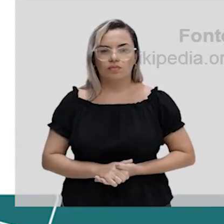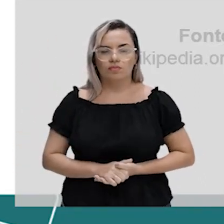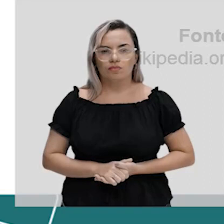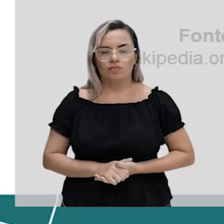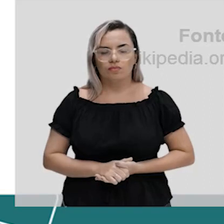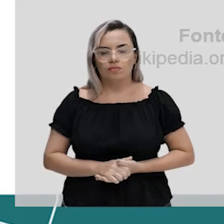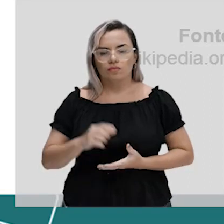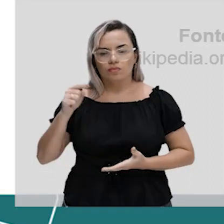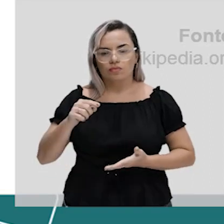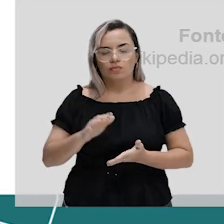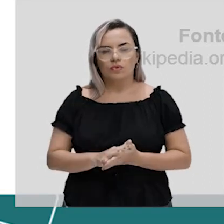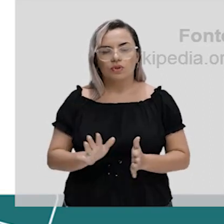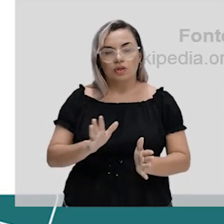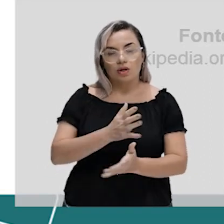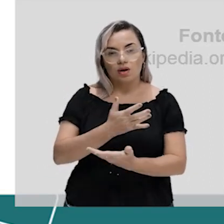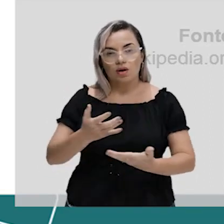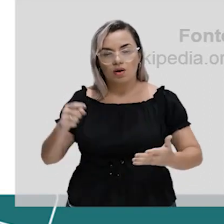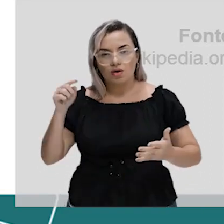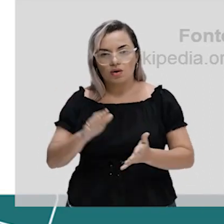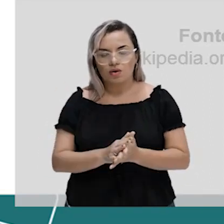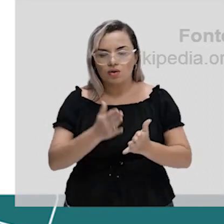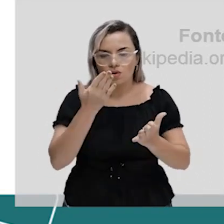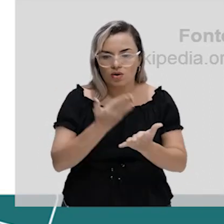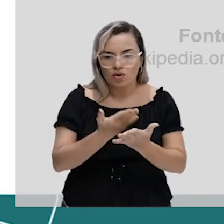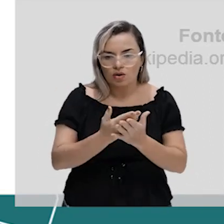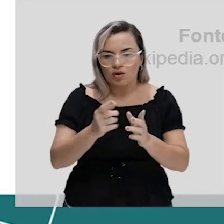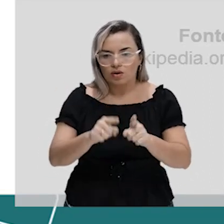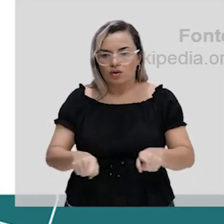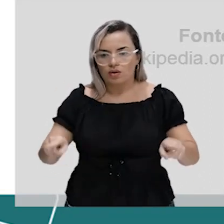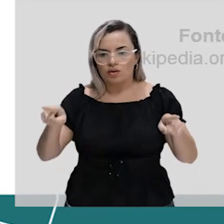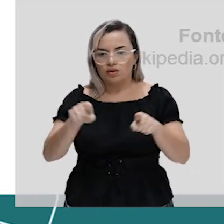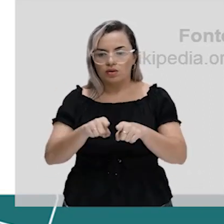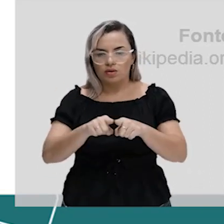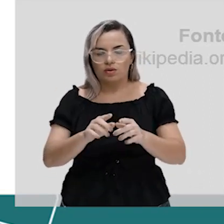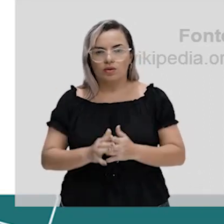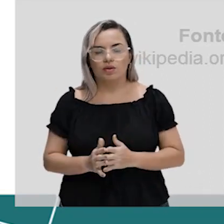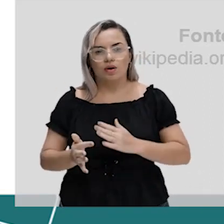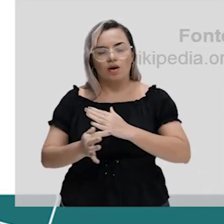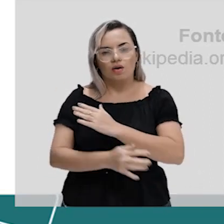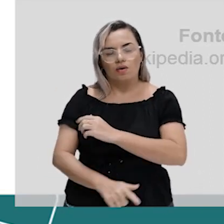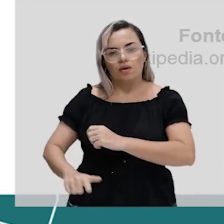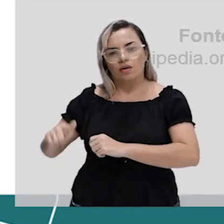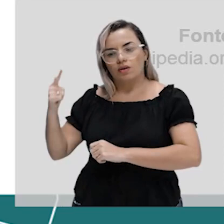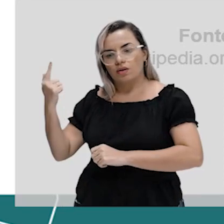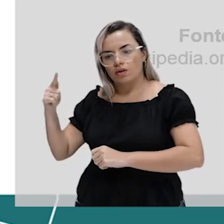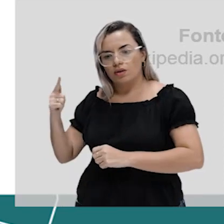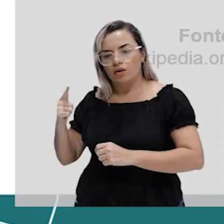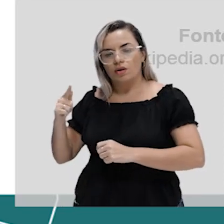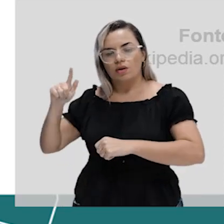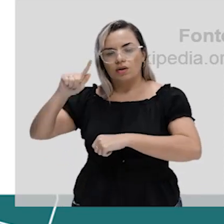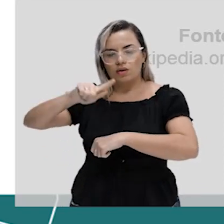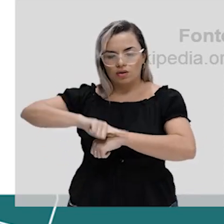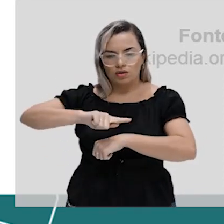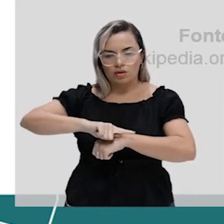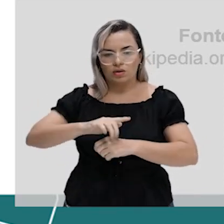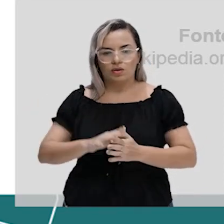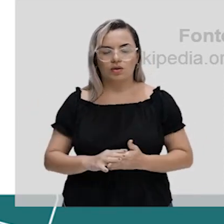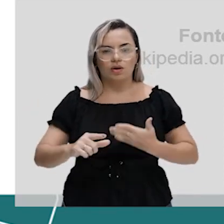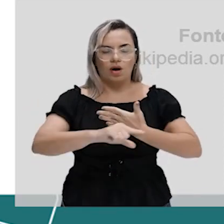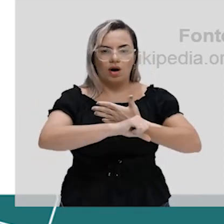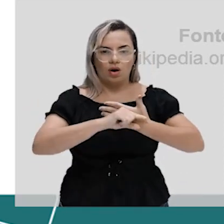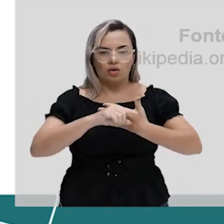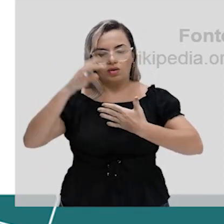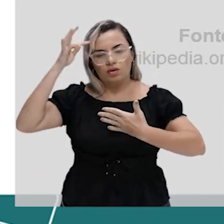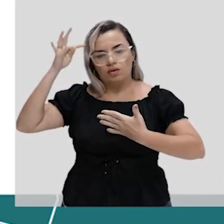foi um meteorologista e geofísico alemão. Foi justamente o autor dessa teoria. Ele diz